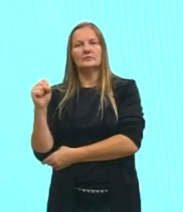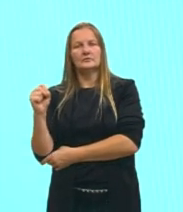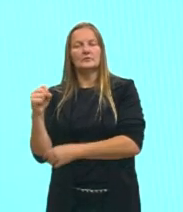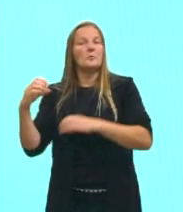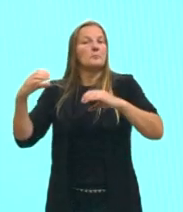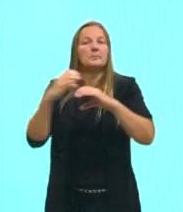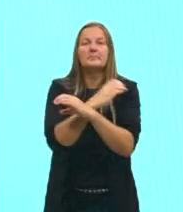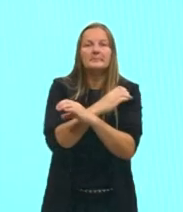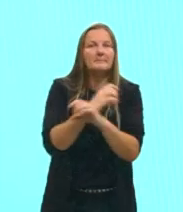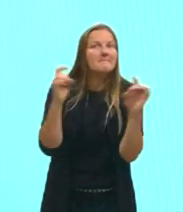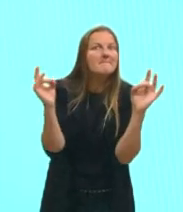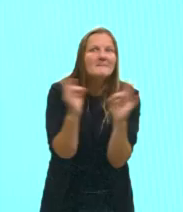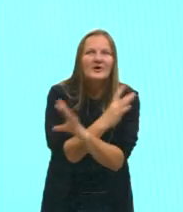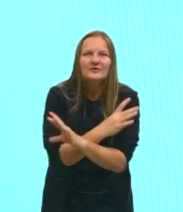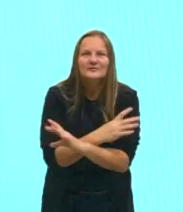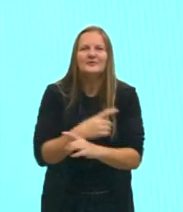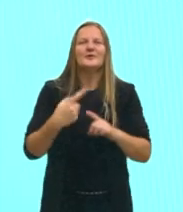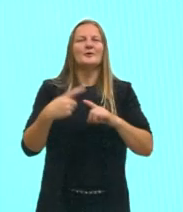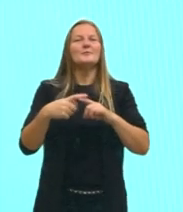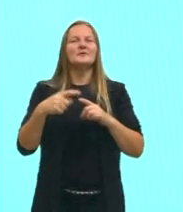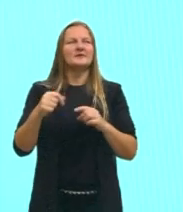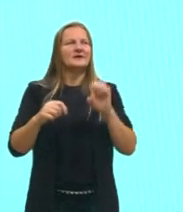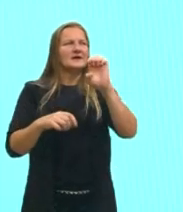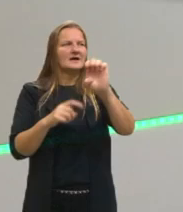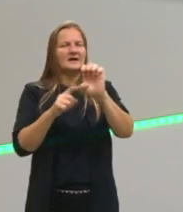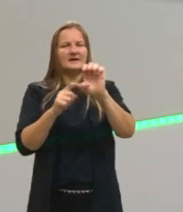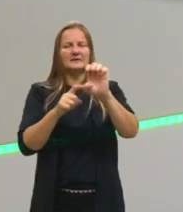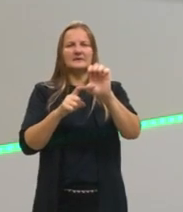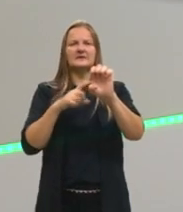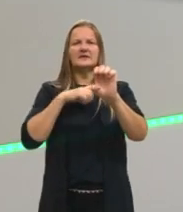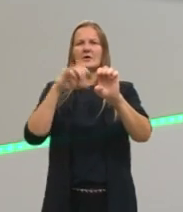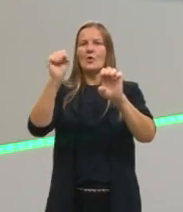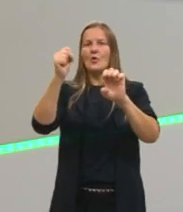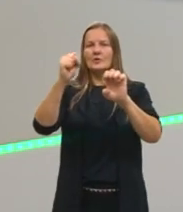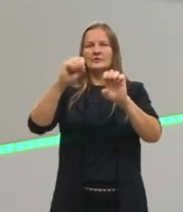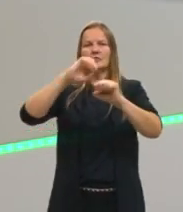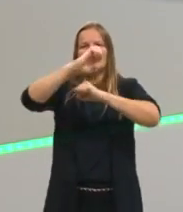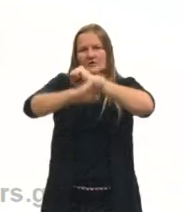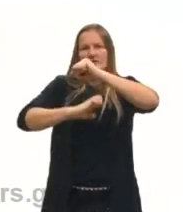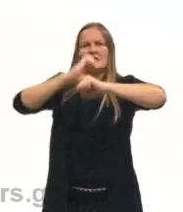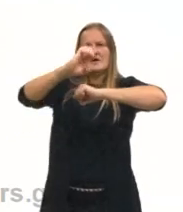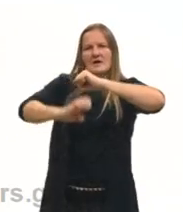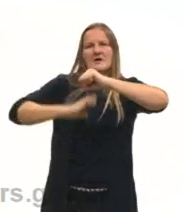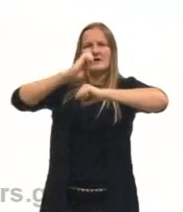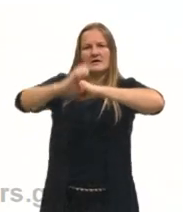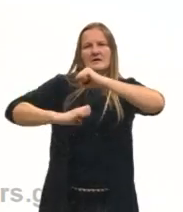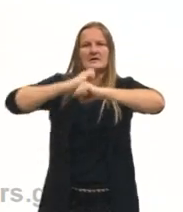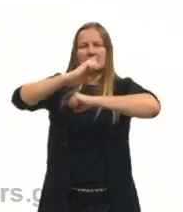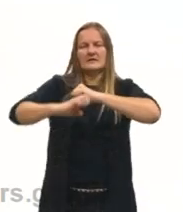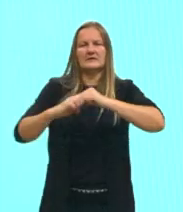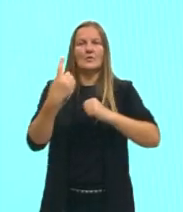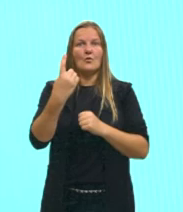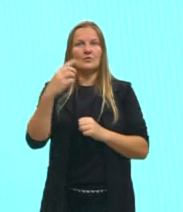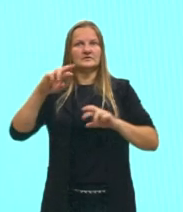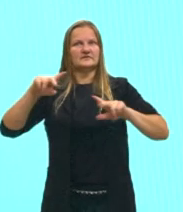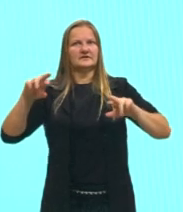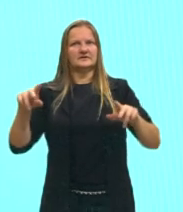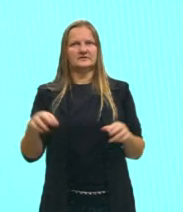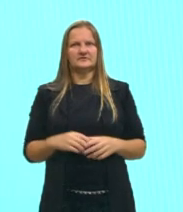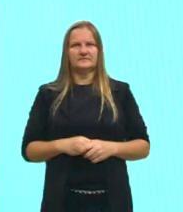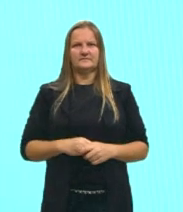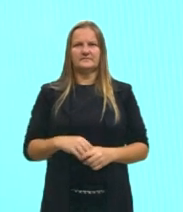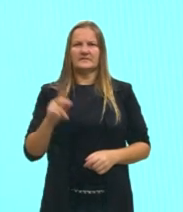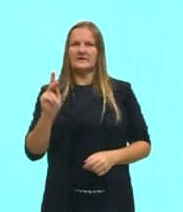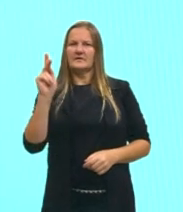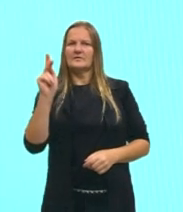8888 porque ele os elementos que apresentam esses oito elétrons na camada de valência com exceção do Hélio que é a última